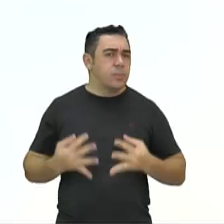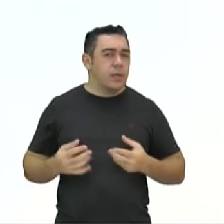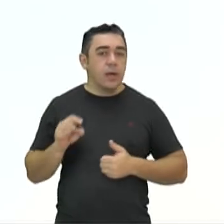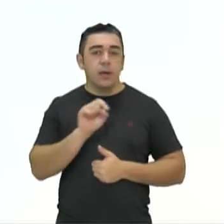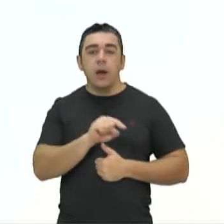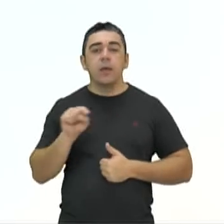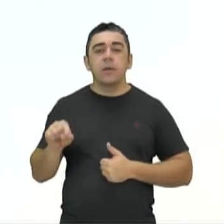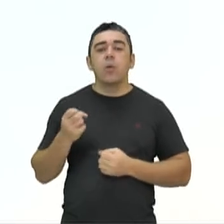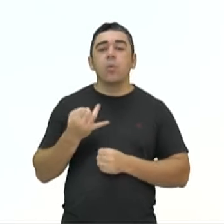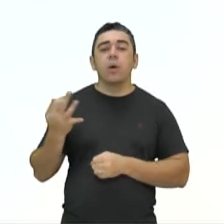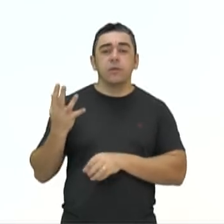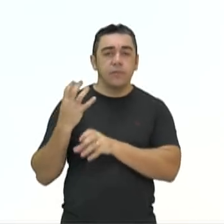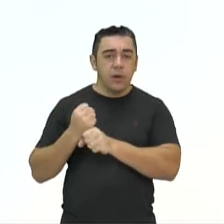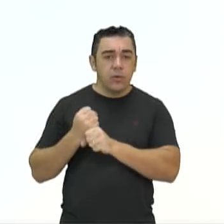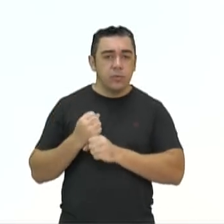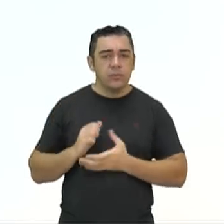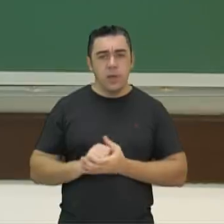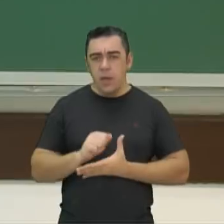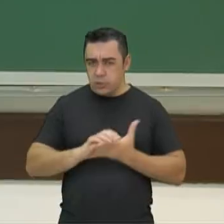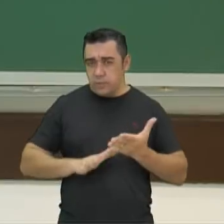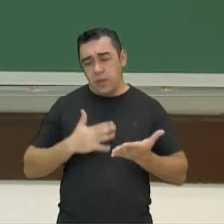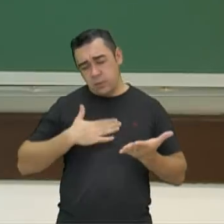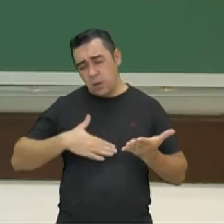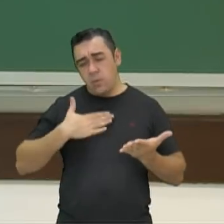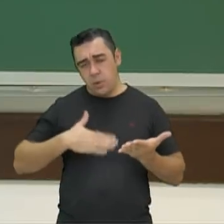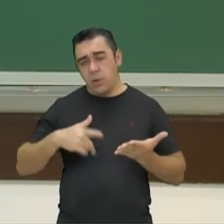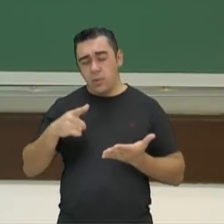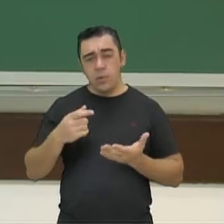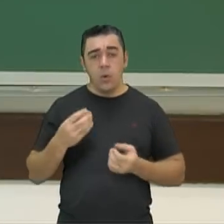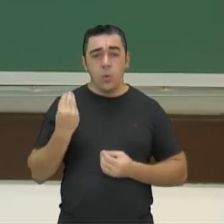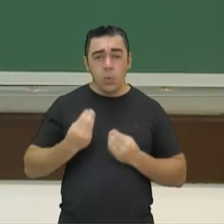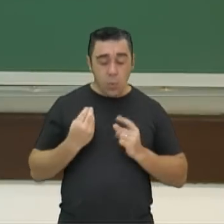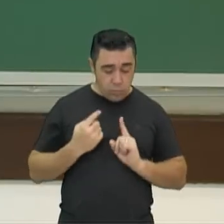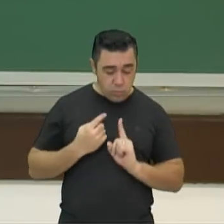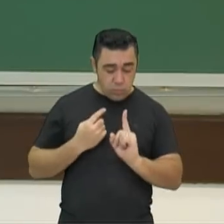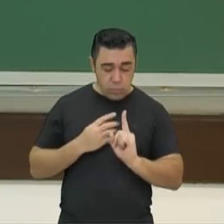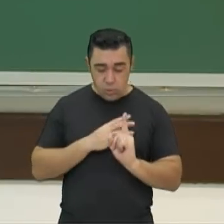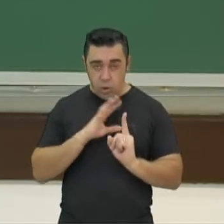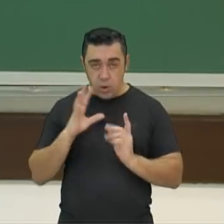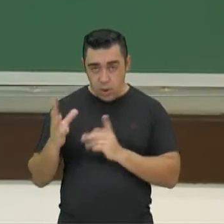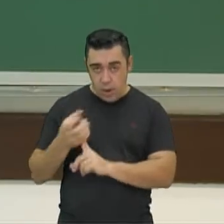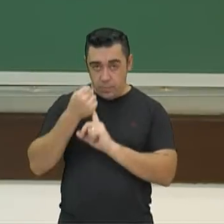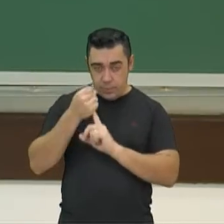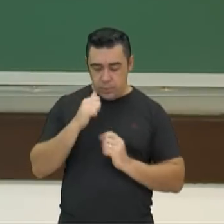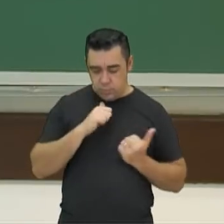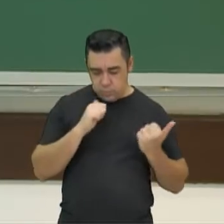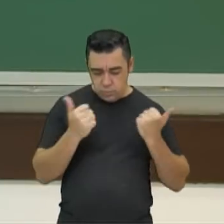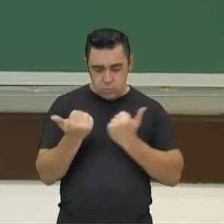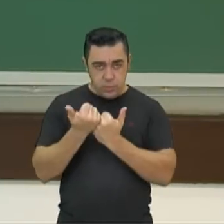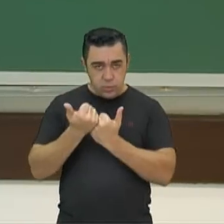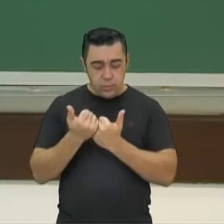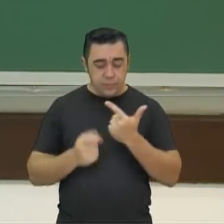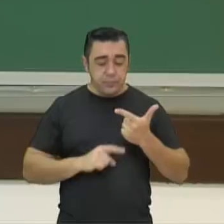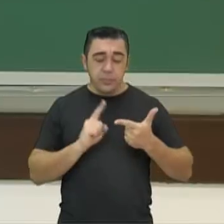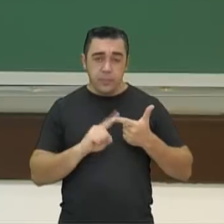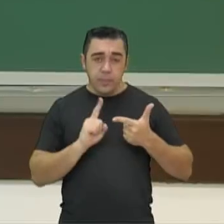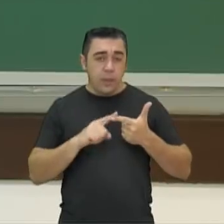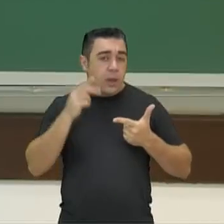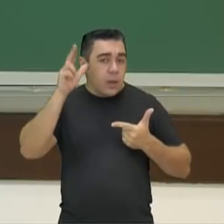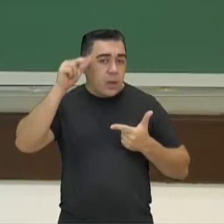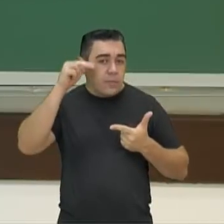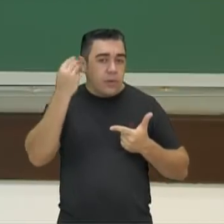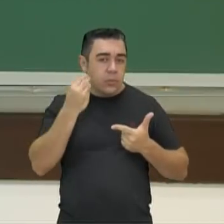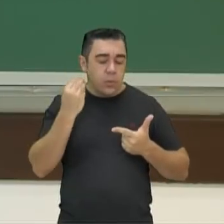relativo dessas peças. Então, uma atividade um pouquinho mais light, né? Como o peão captura, né? Volta lá na aula. E como o